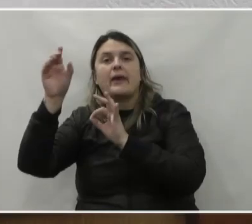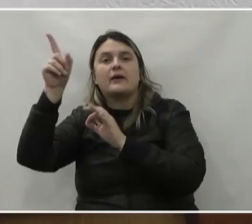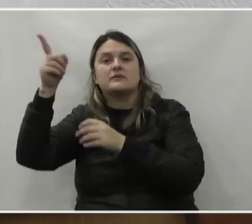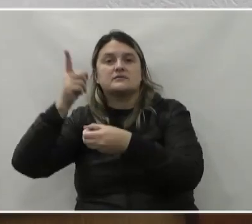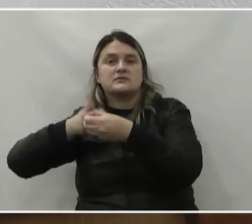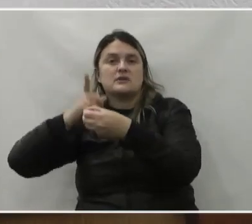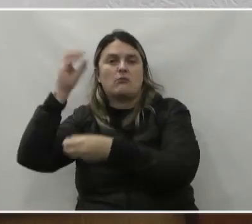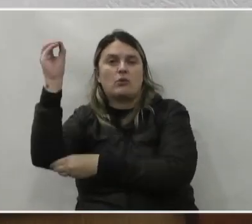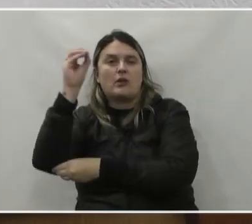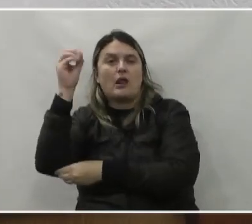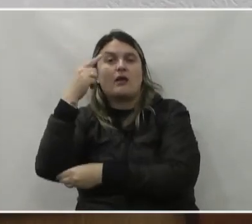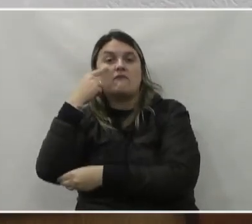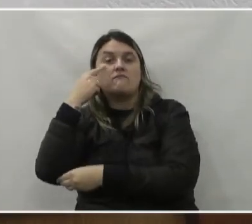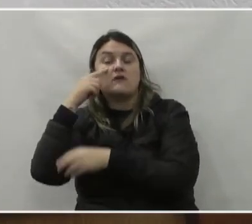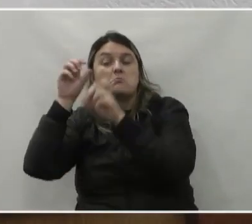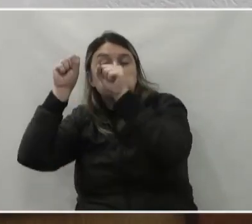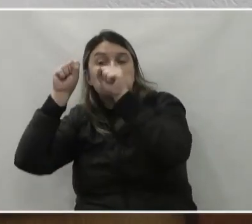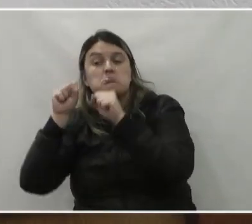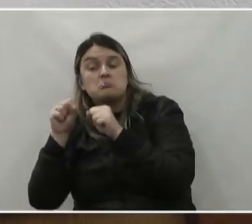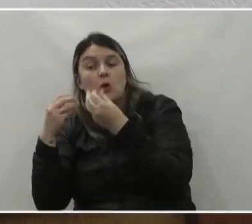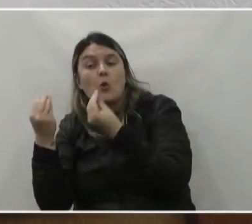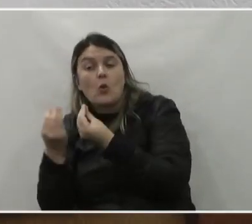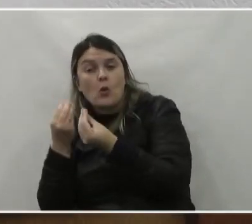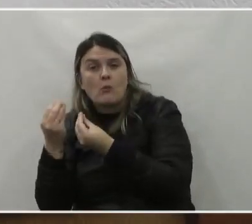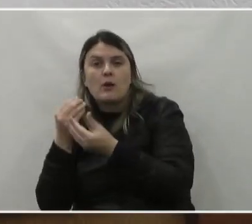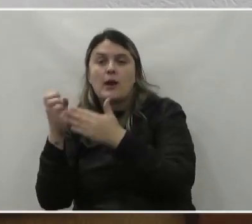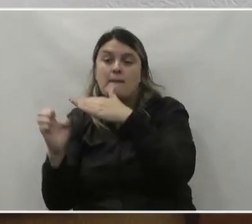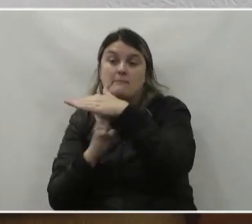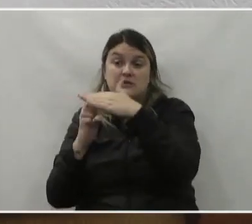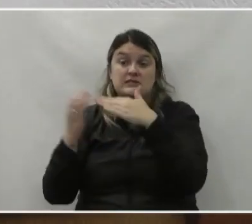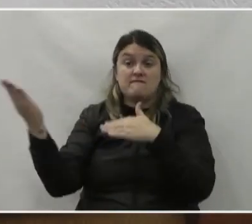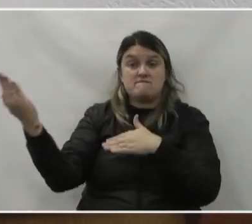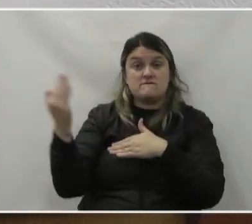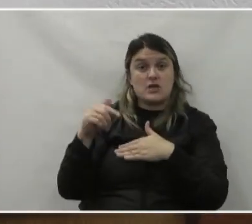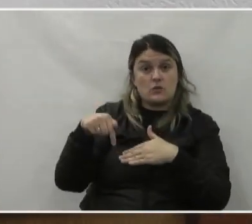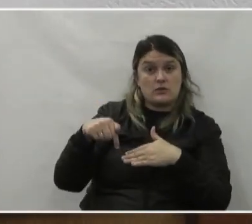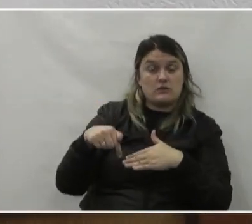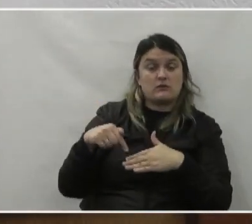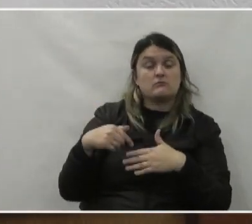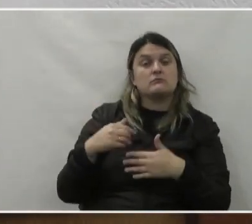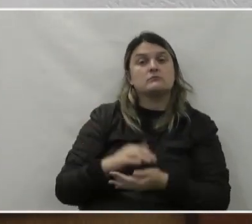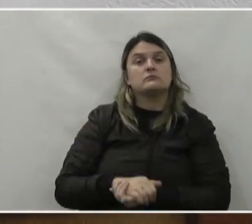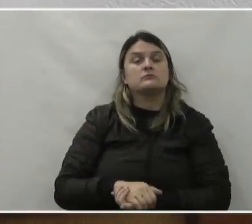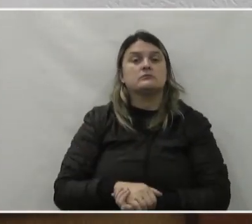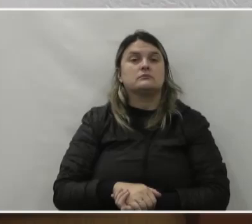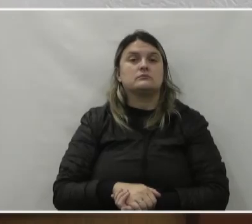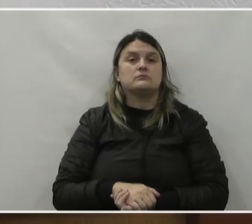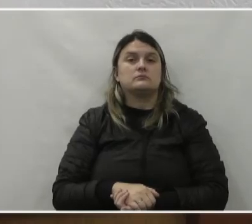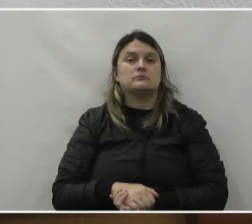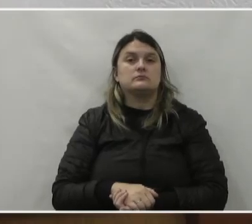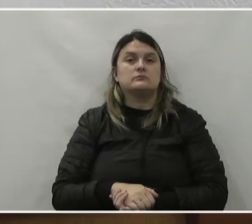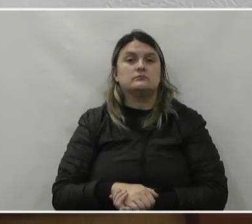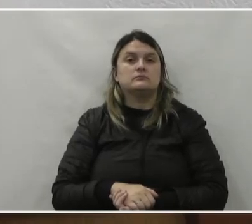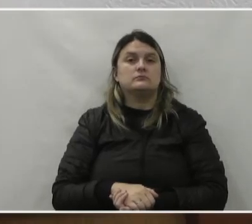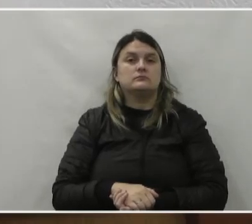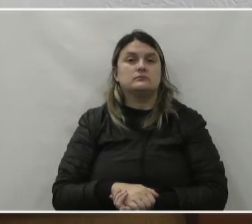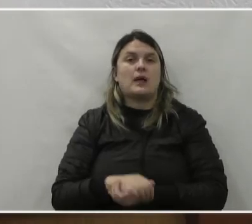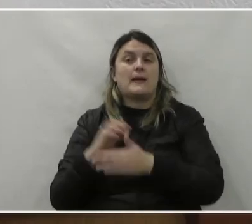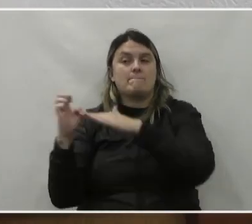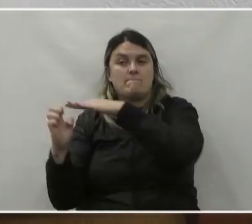funcionava, né? Nos foi trazido, a empresa se fez presente, né? Mas, como eu falo, a empresa